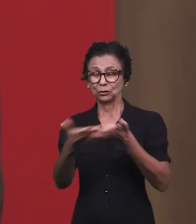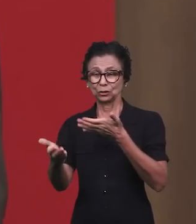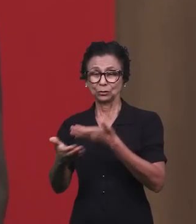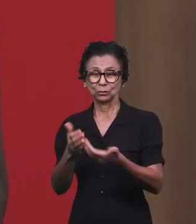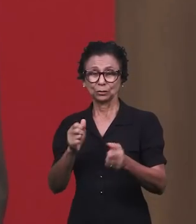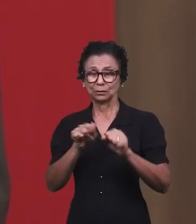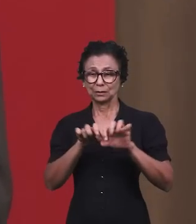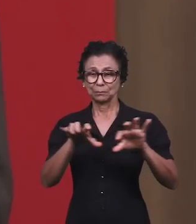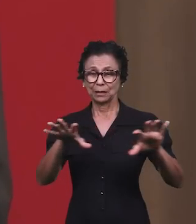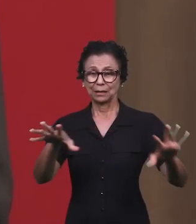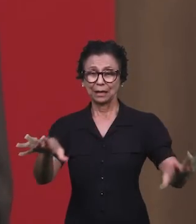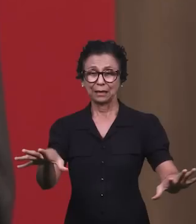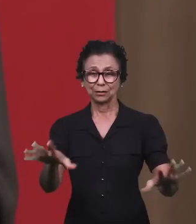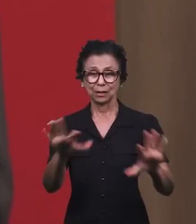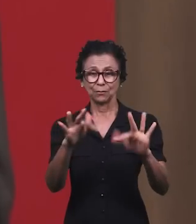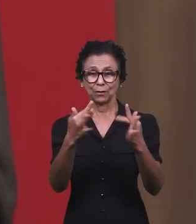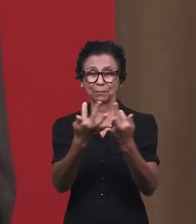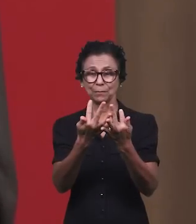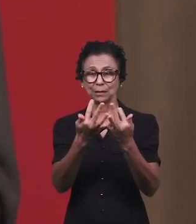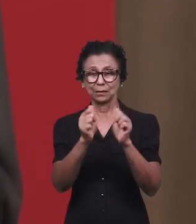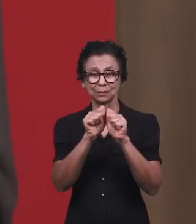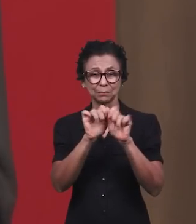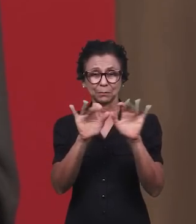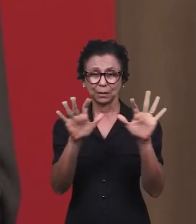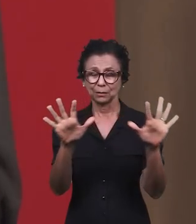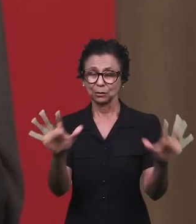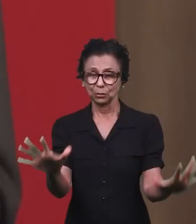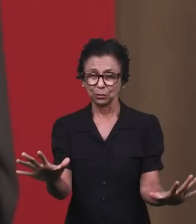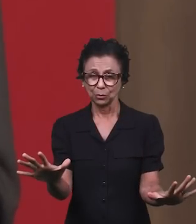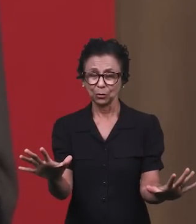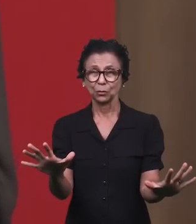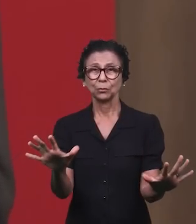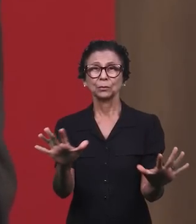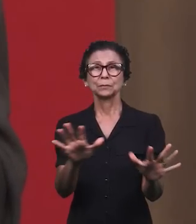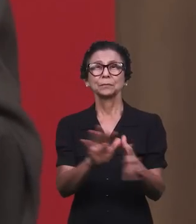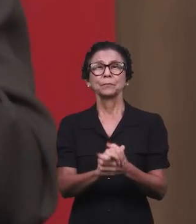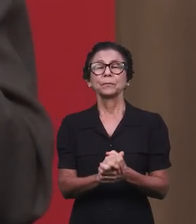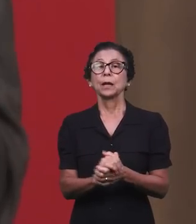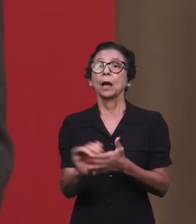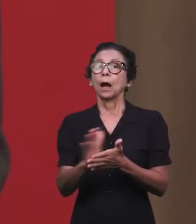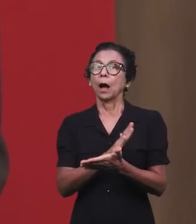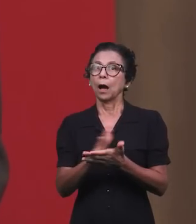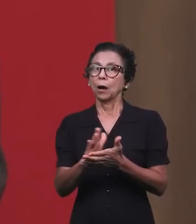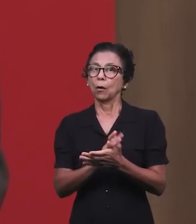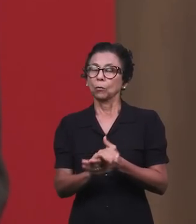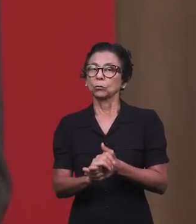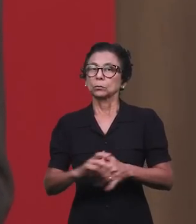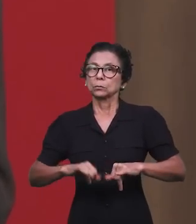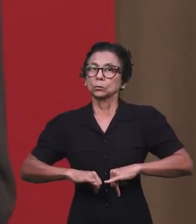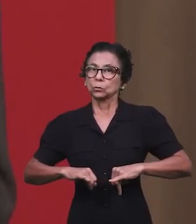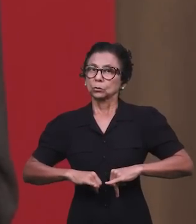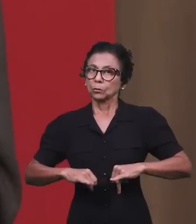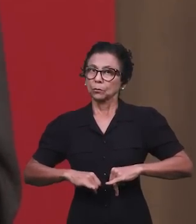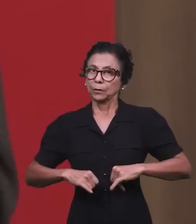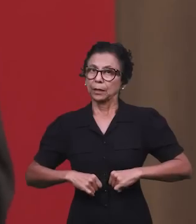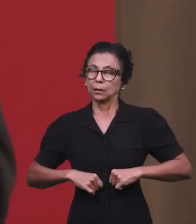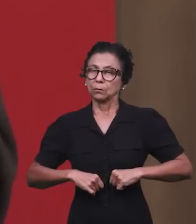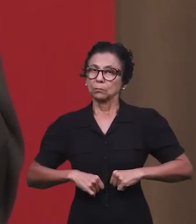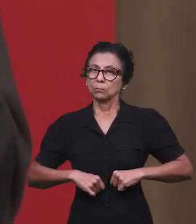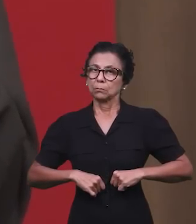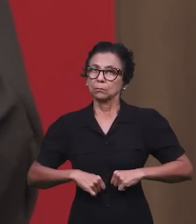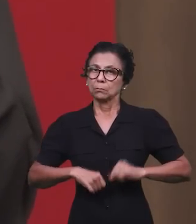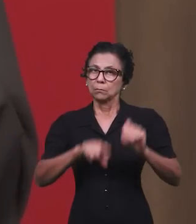deformados pelas experiências científicas a que foram submetidos, e eles